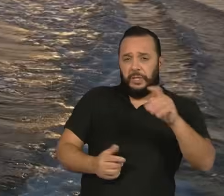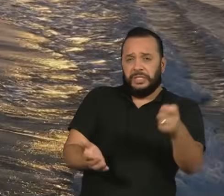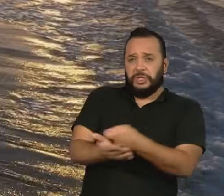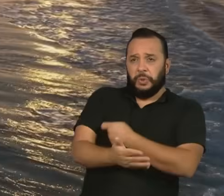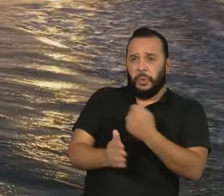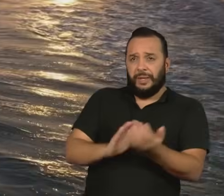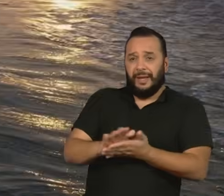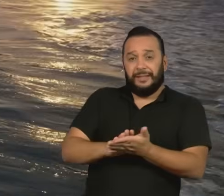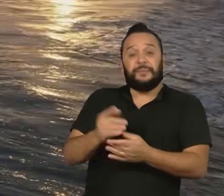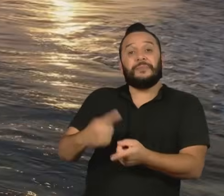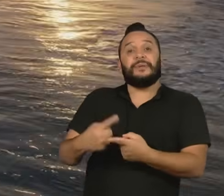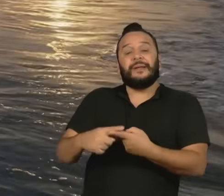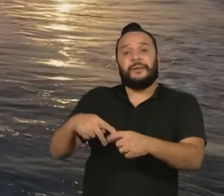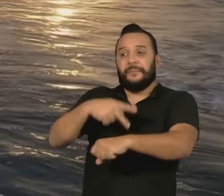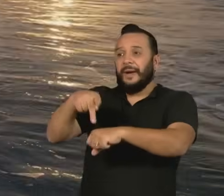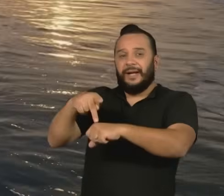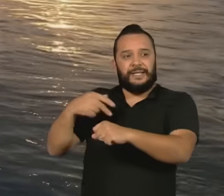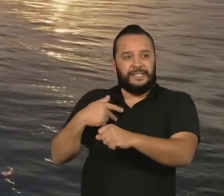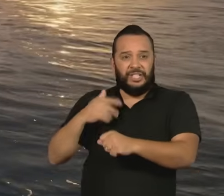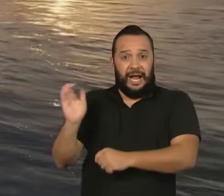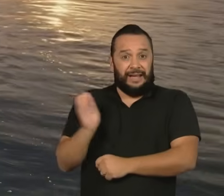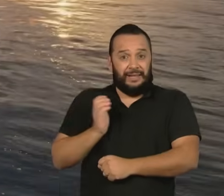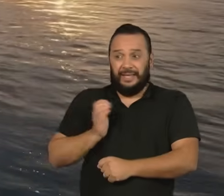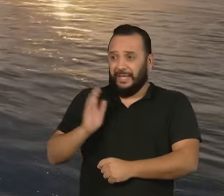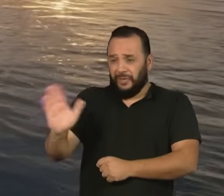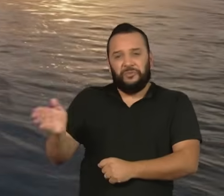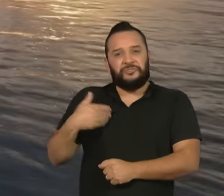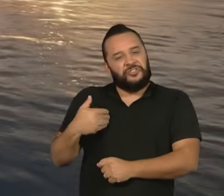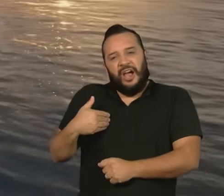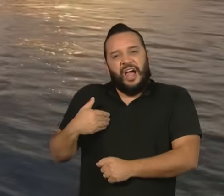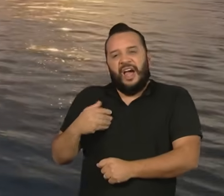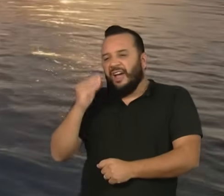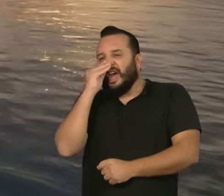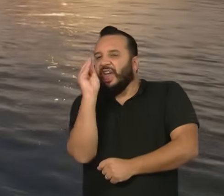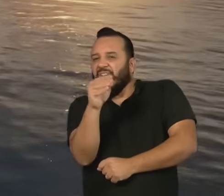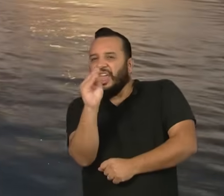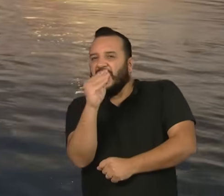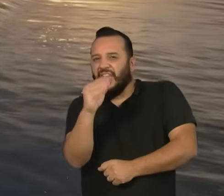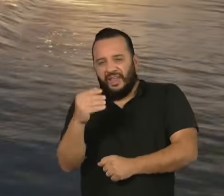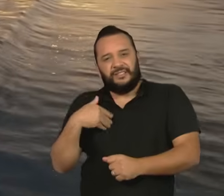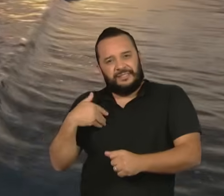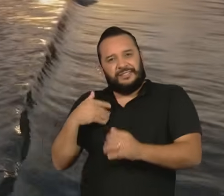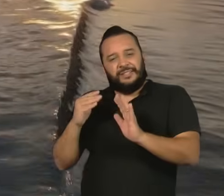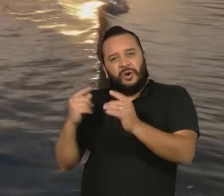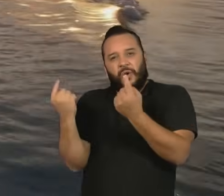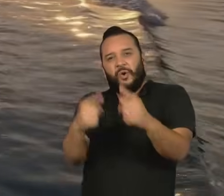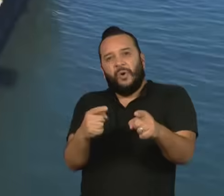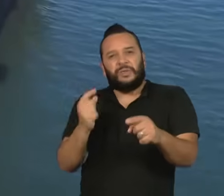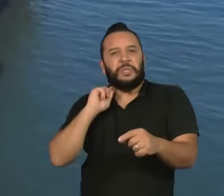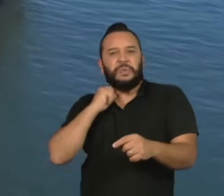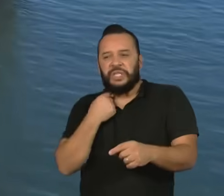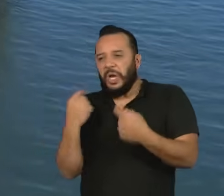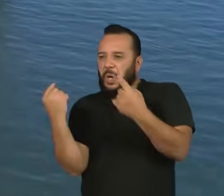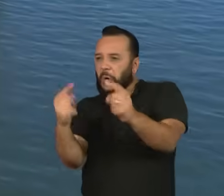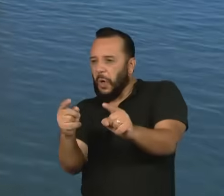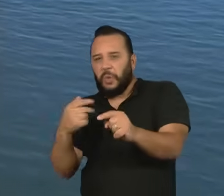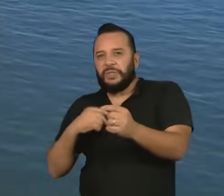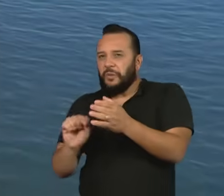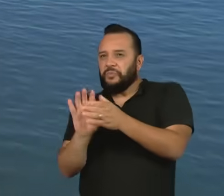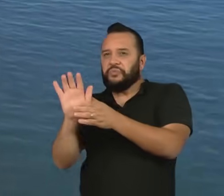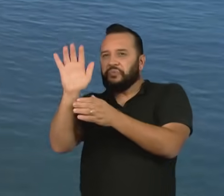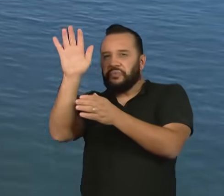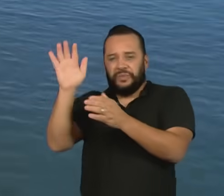países desenvolvidos ignoram o impacto econômico das medidas de combate à poluição sobre as